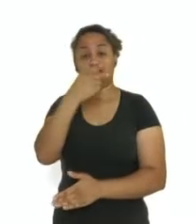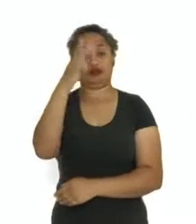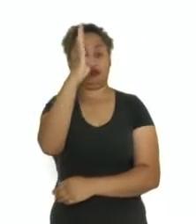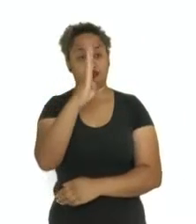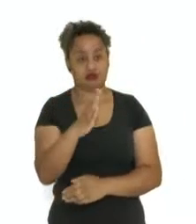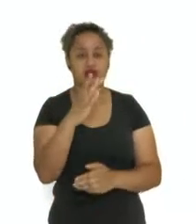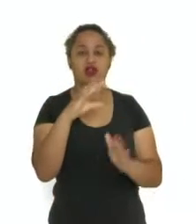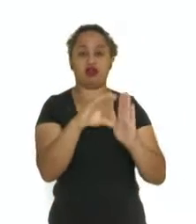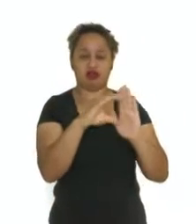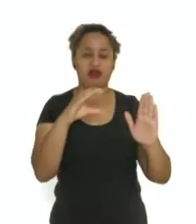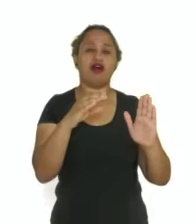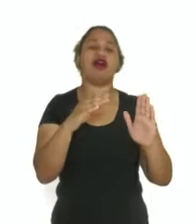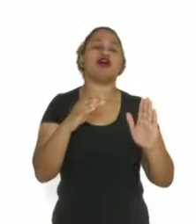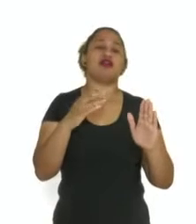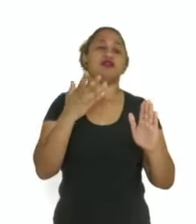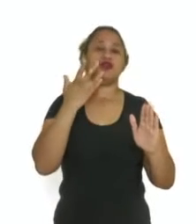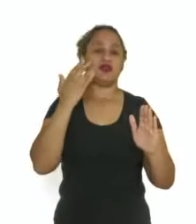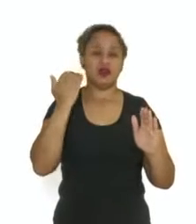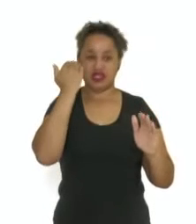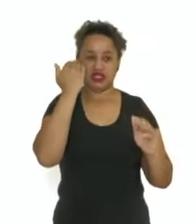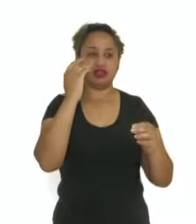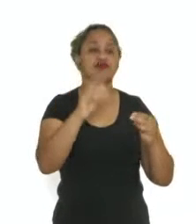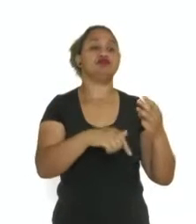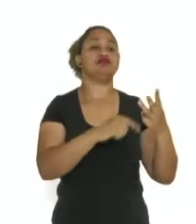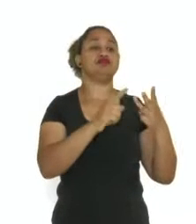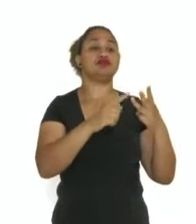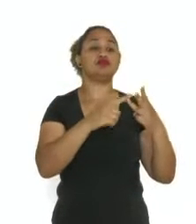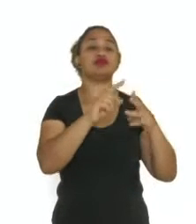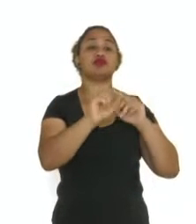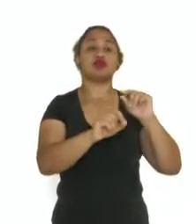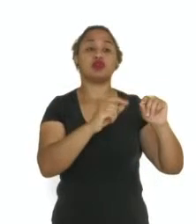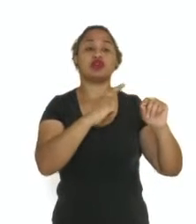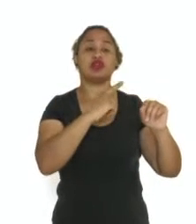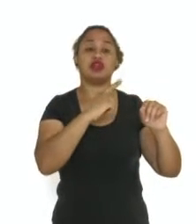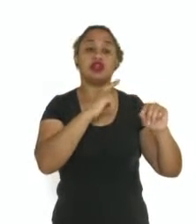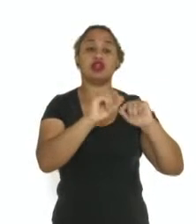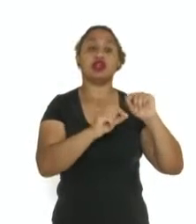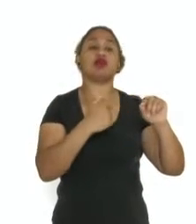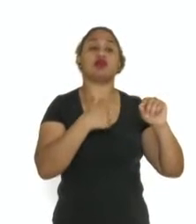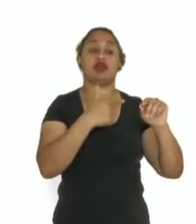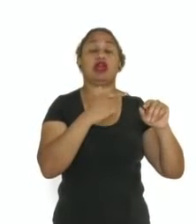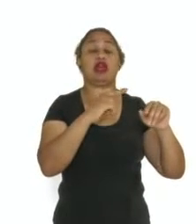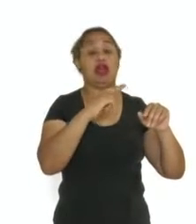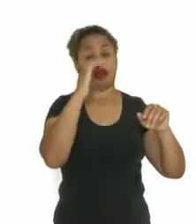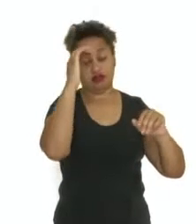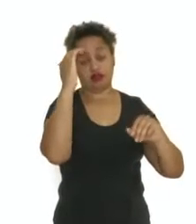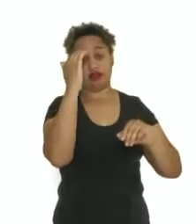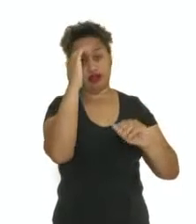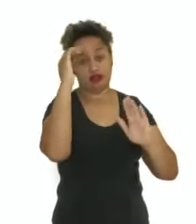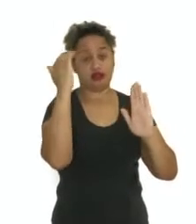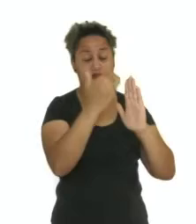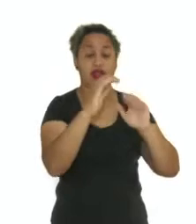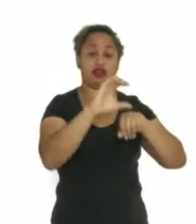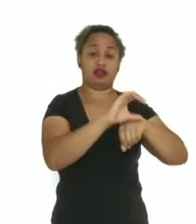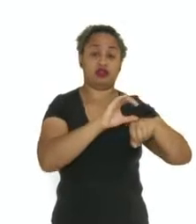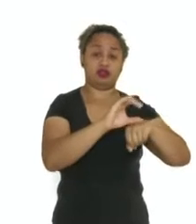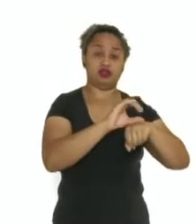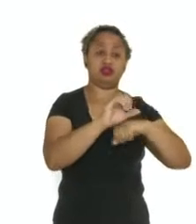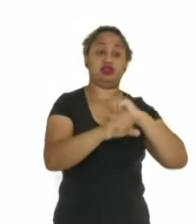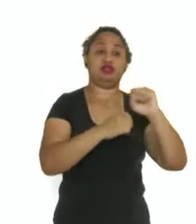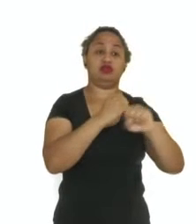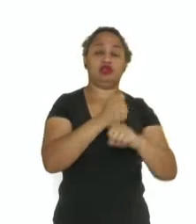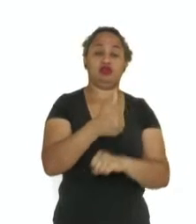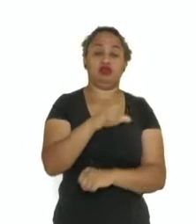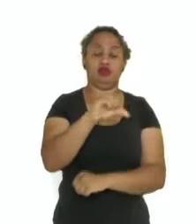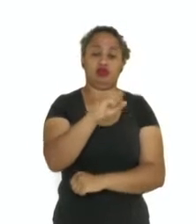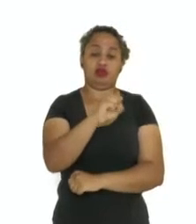direitos previstos na Constituição de 1988, reproduz os princípios da Declaração Universal